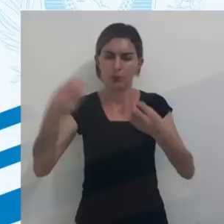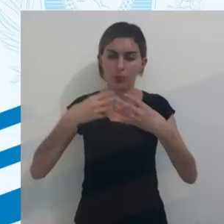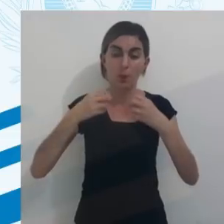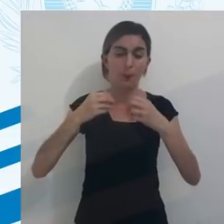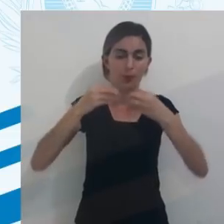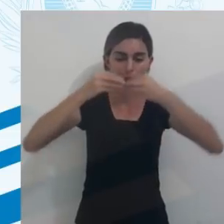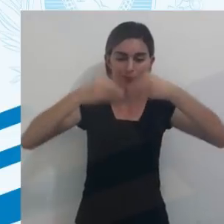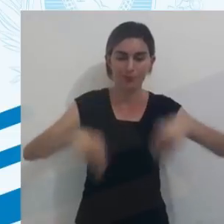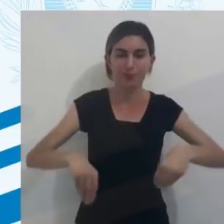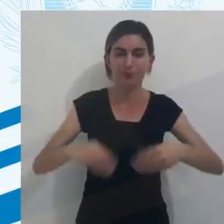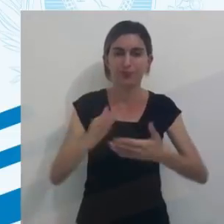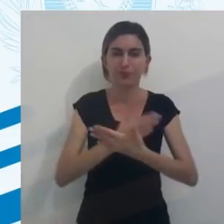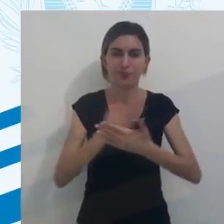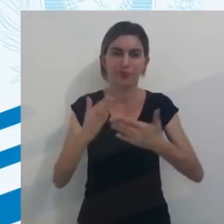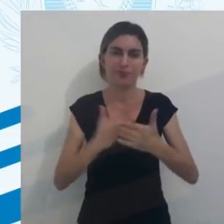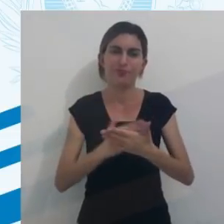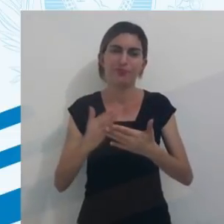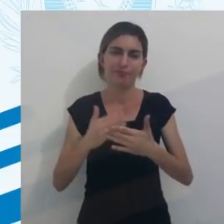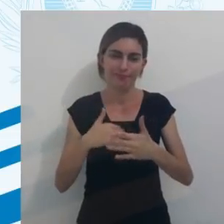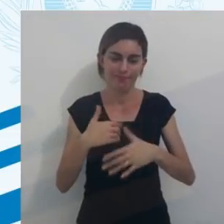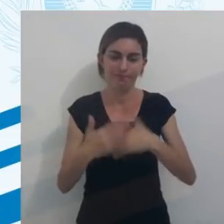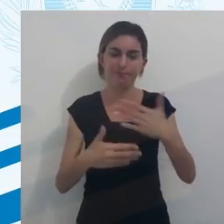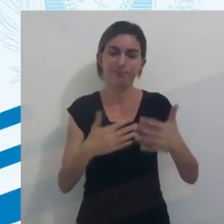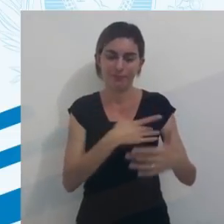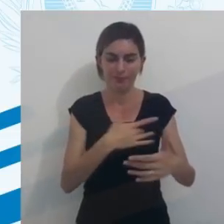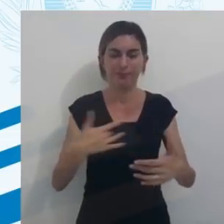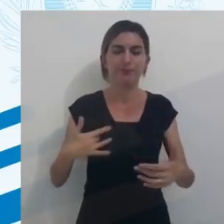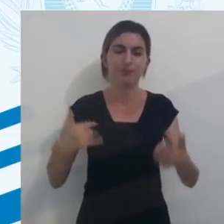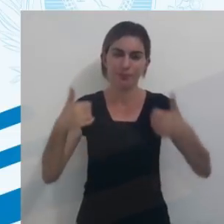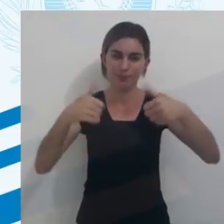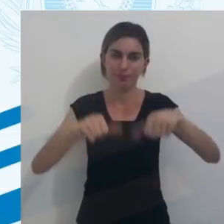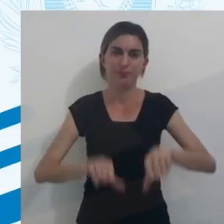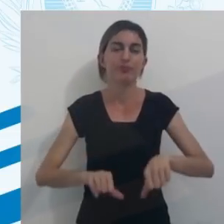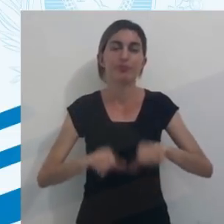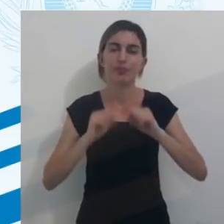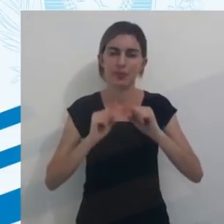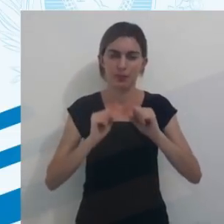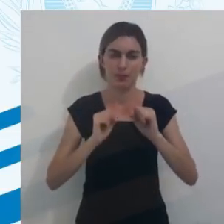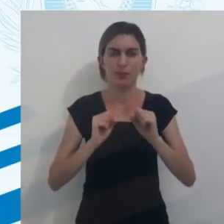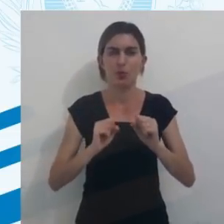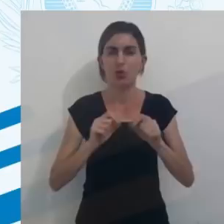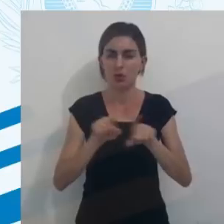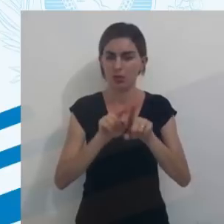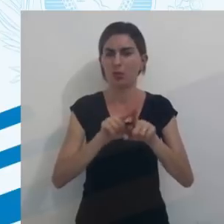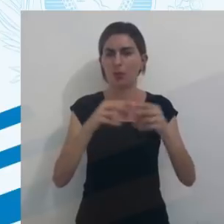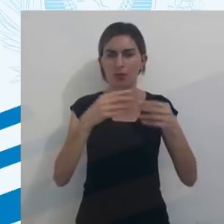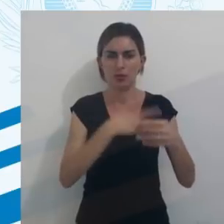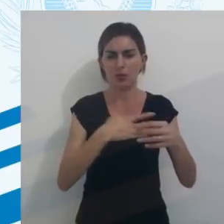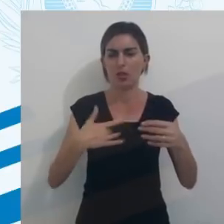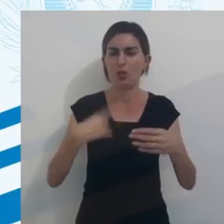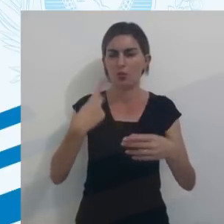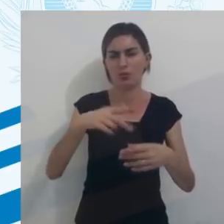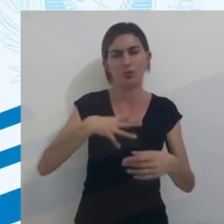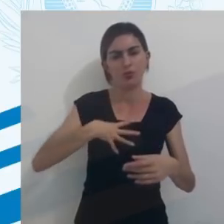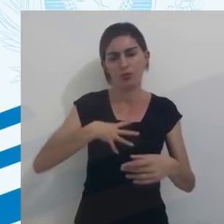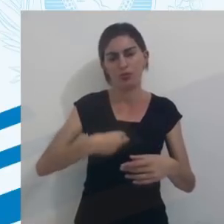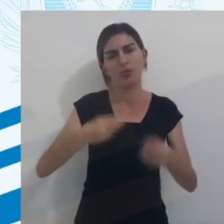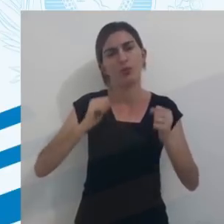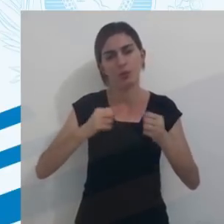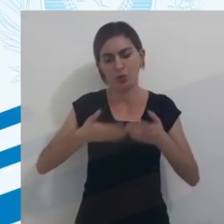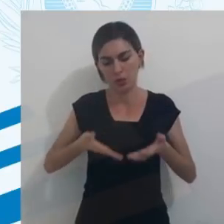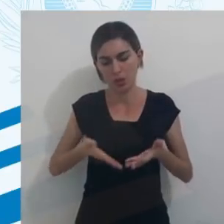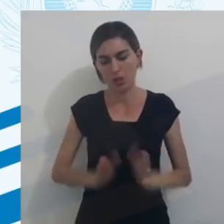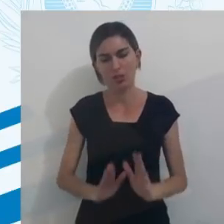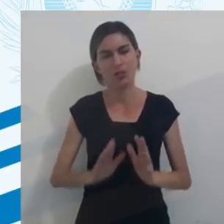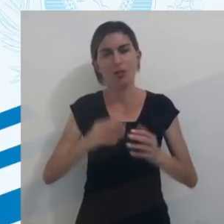provocar alguns contratempos em relação à sua saúde e em relação também à saúde dos seus filhos que podem nascer